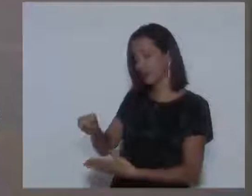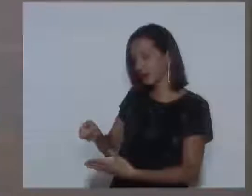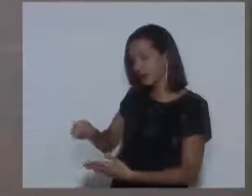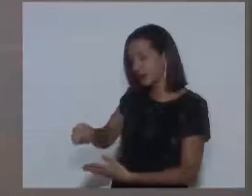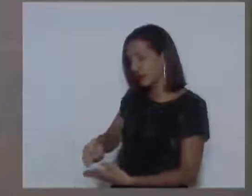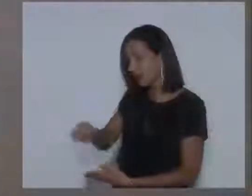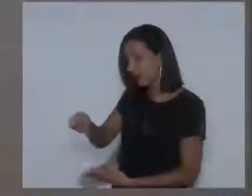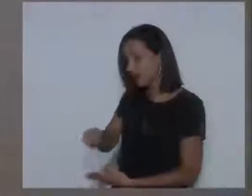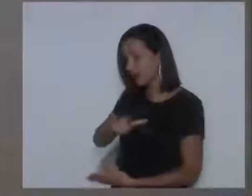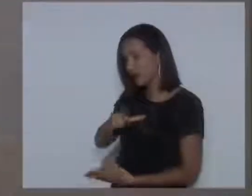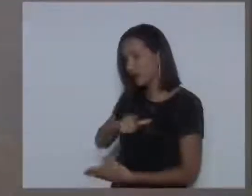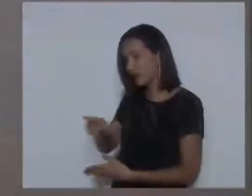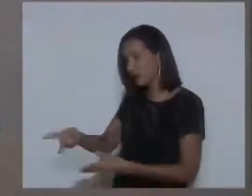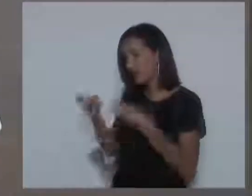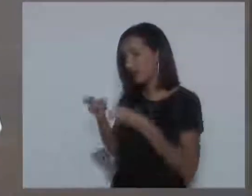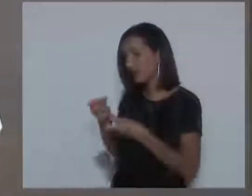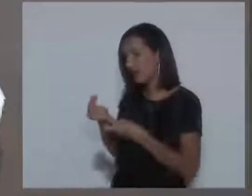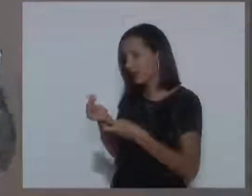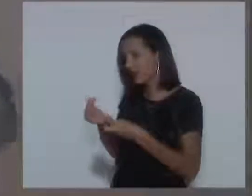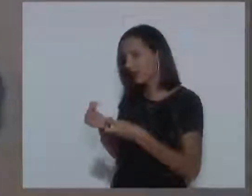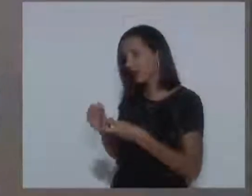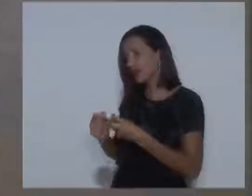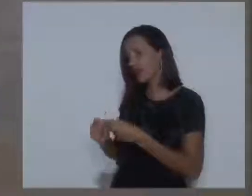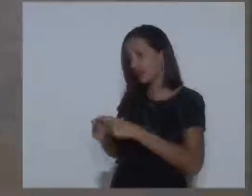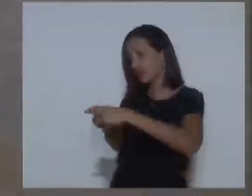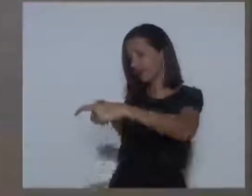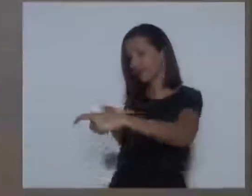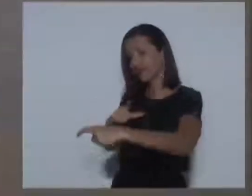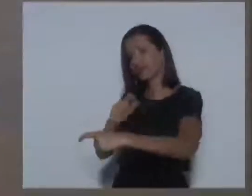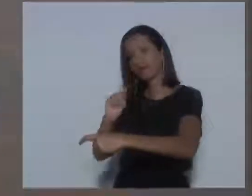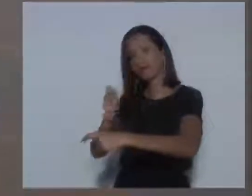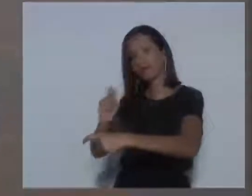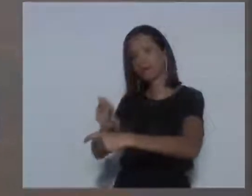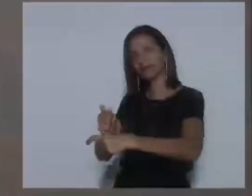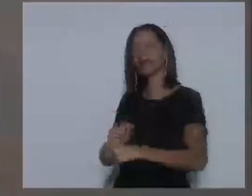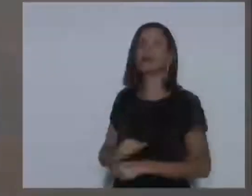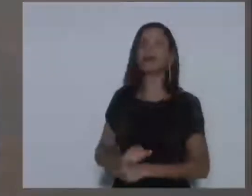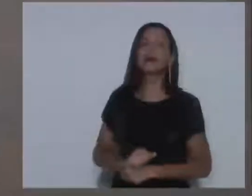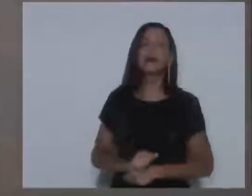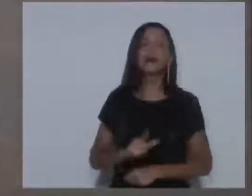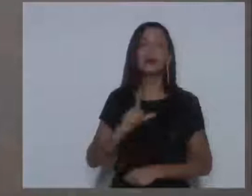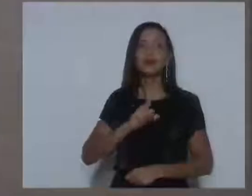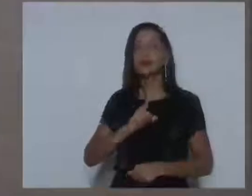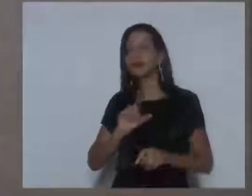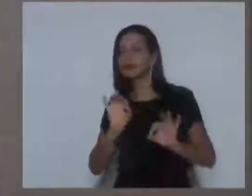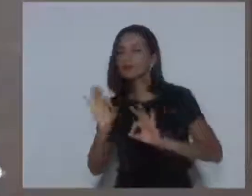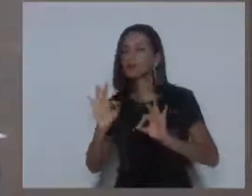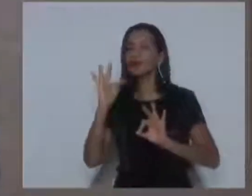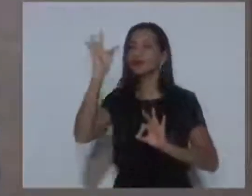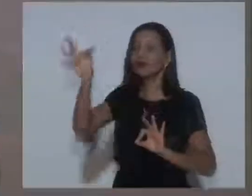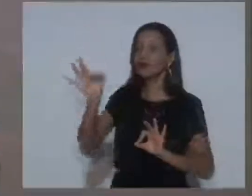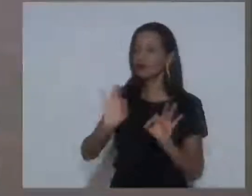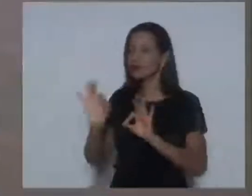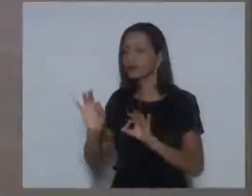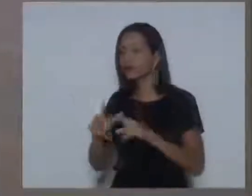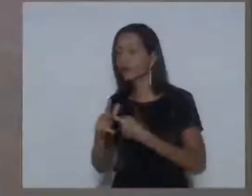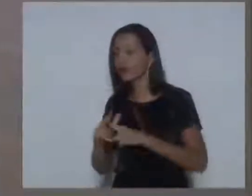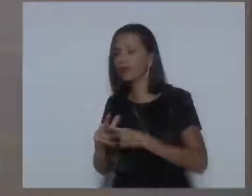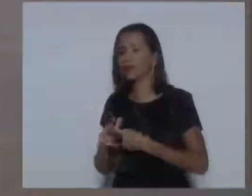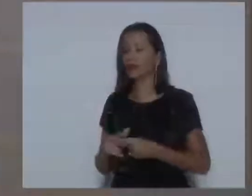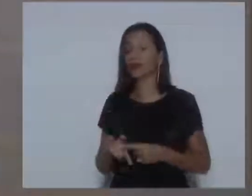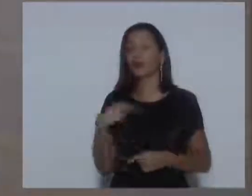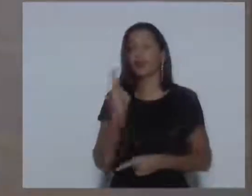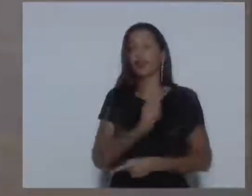das contas aumentem. Só que, nas contas seguintes, isso seria ajustado. E não é isso que a gente está